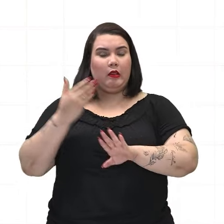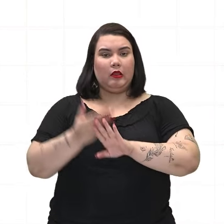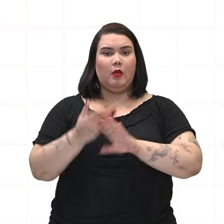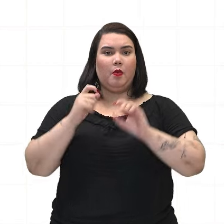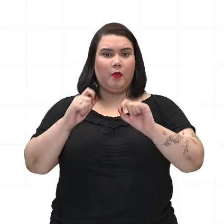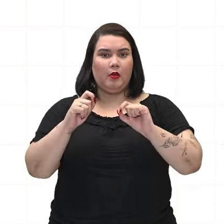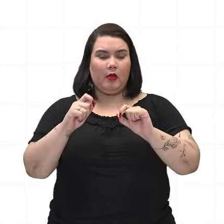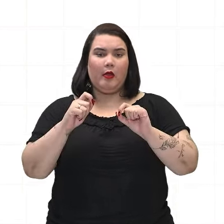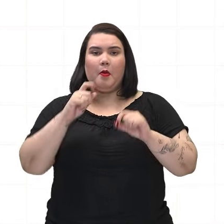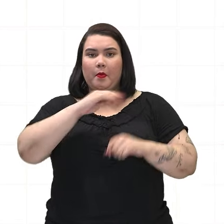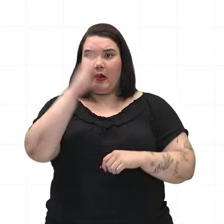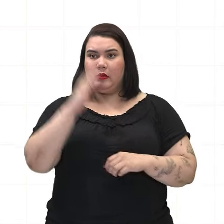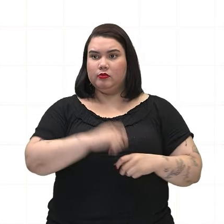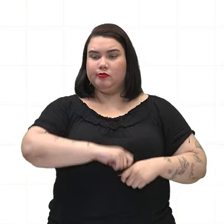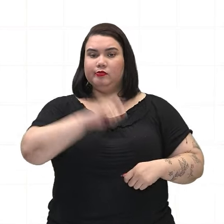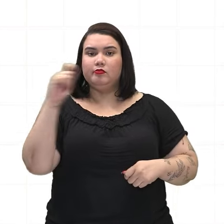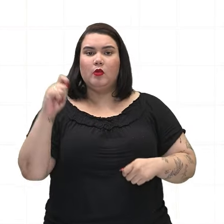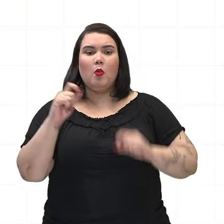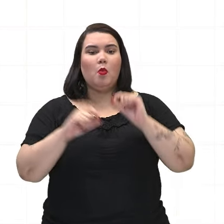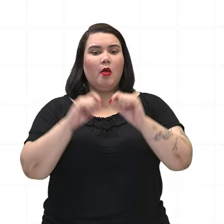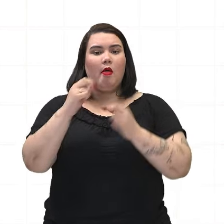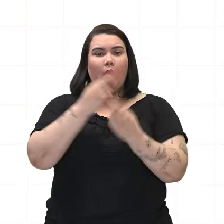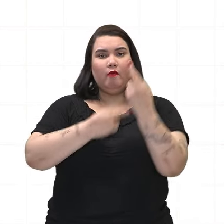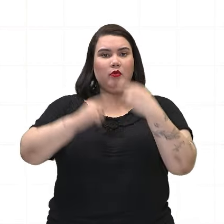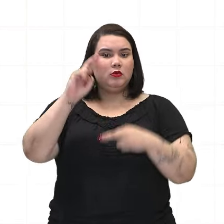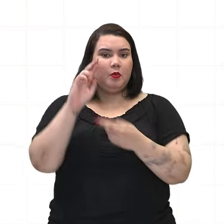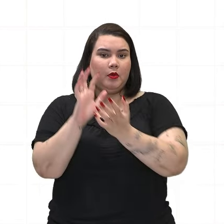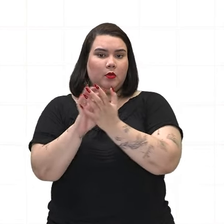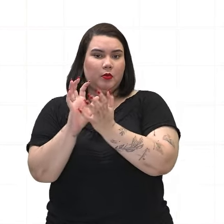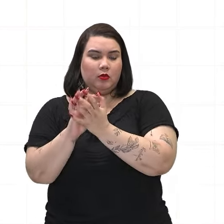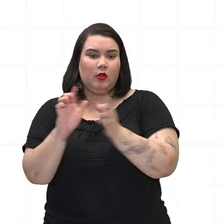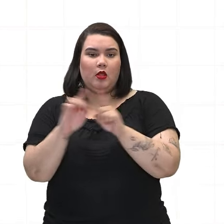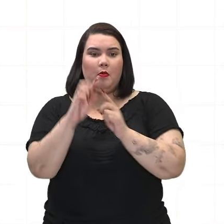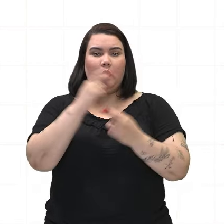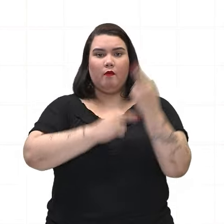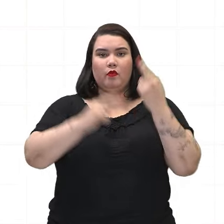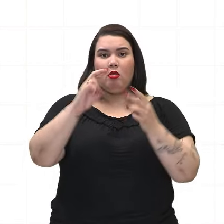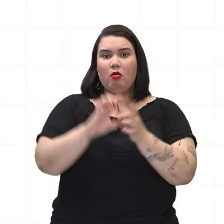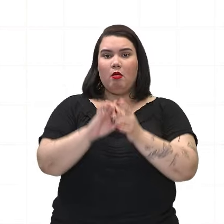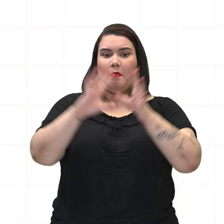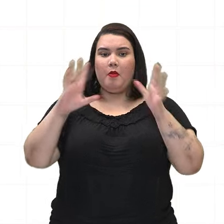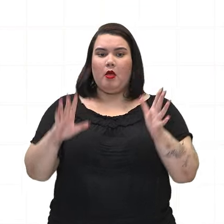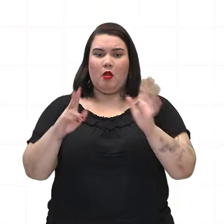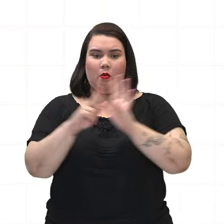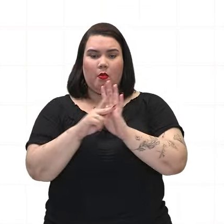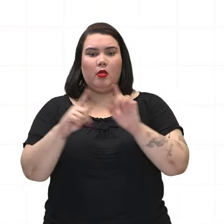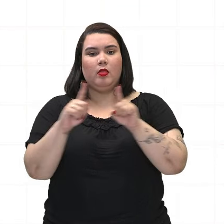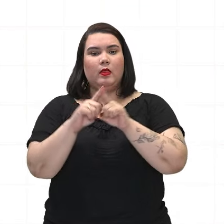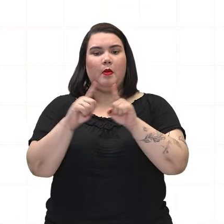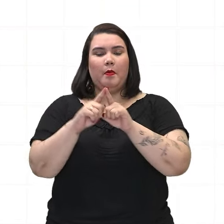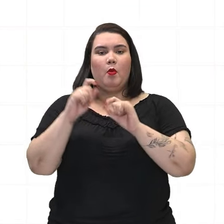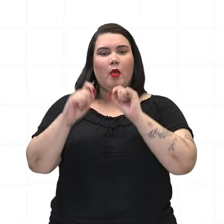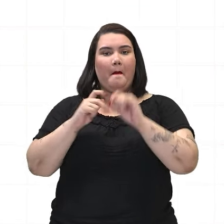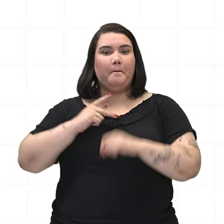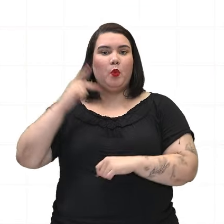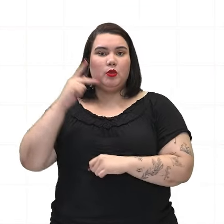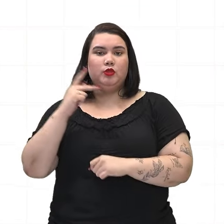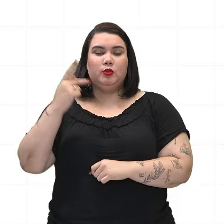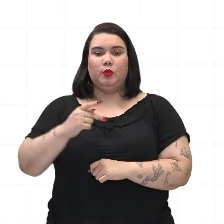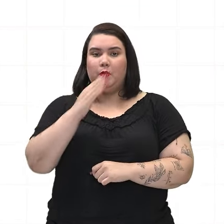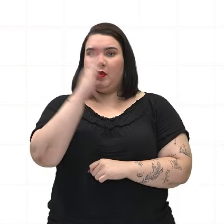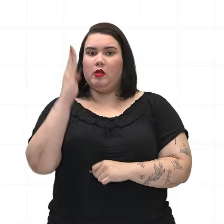entre parênteses, insurreição pernambucana, Revolução Liberal do Porto e a emancipação política do Brasil.